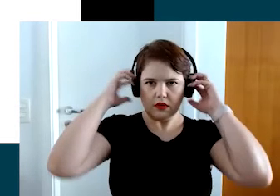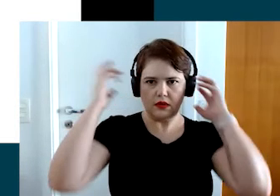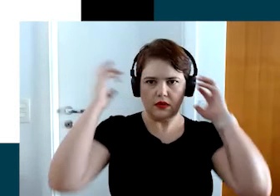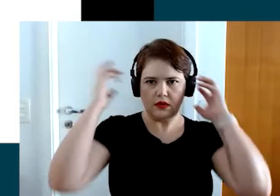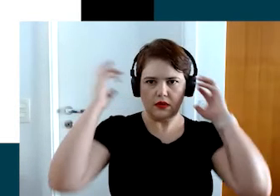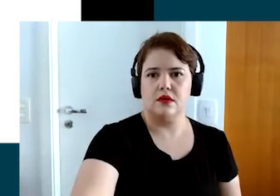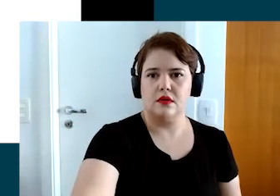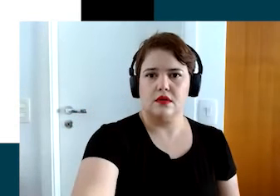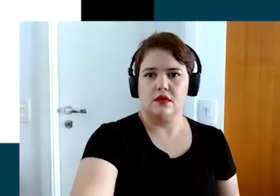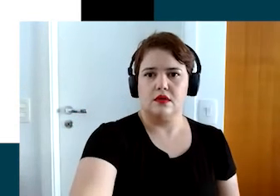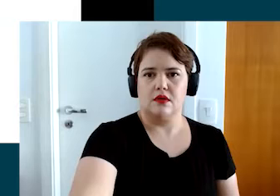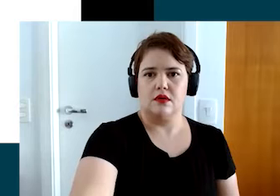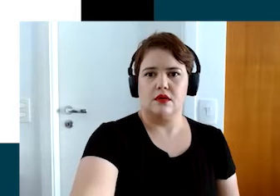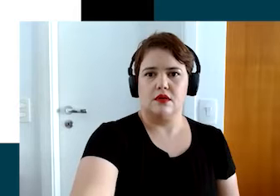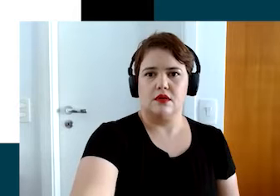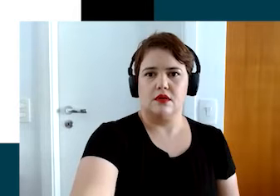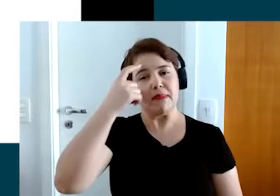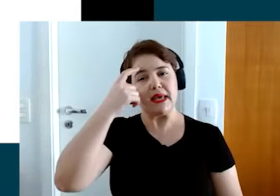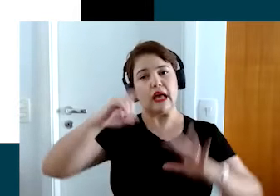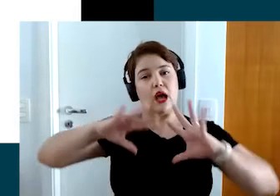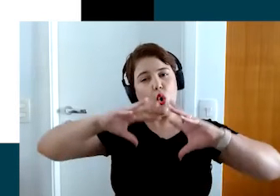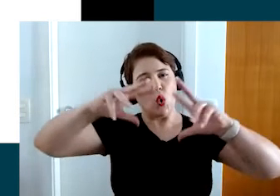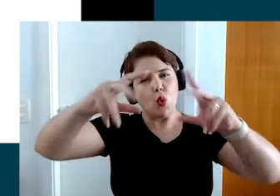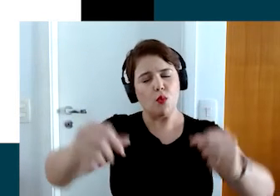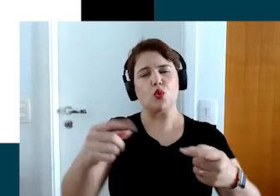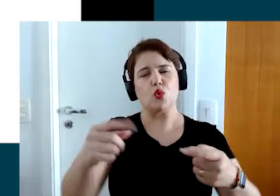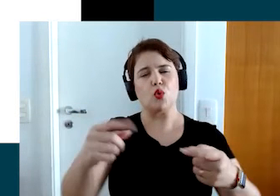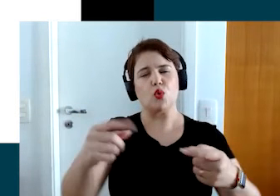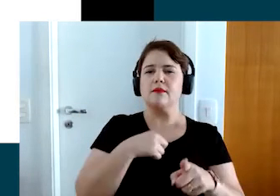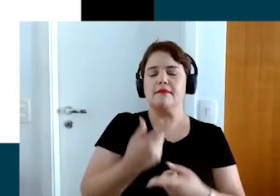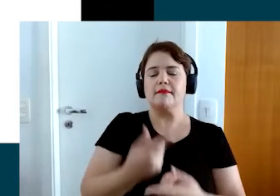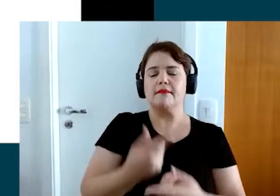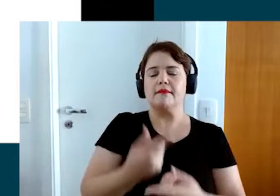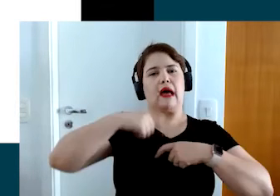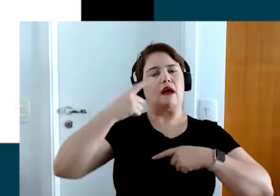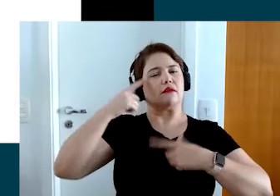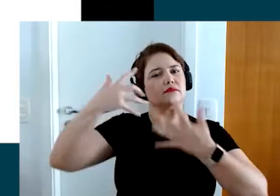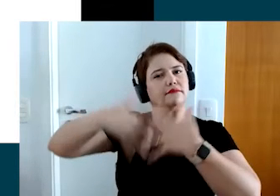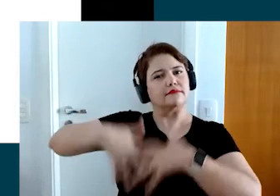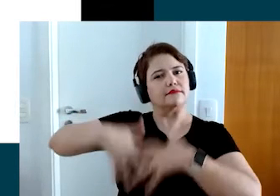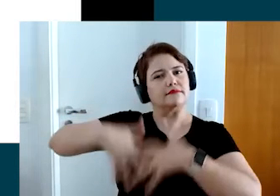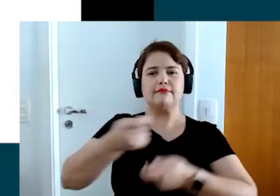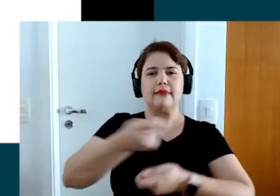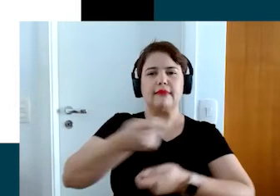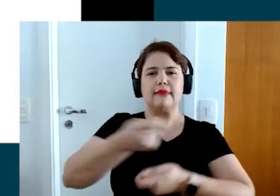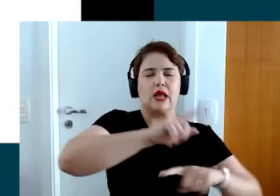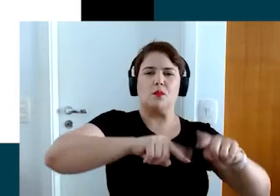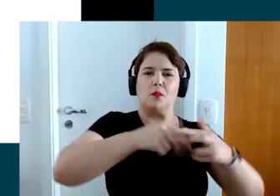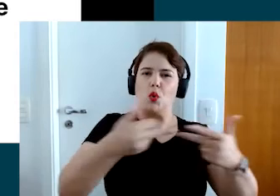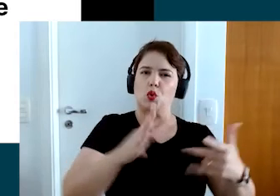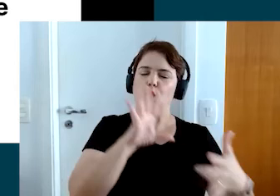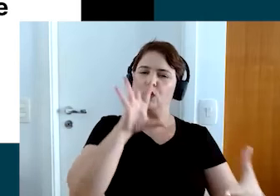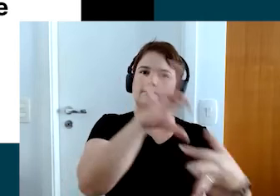né, se torna ali um pouco que imperativo entender o mercado em que o nosso produto está